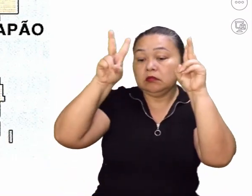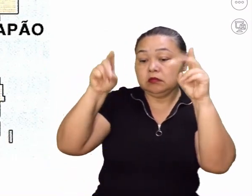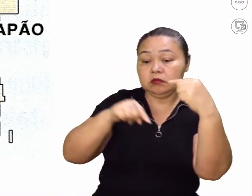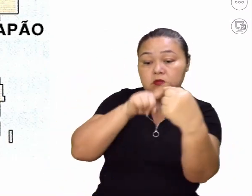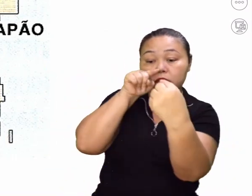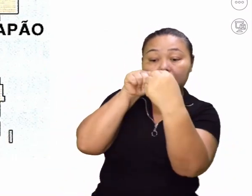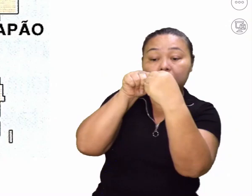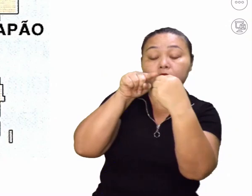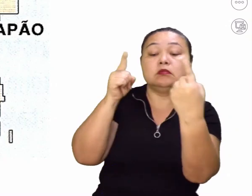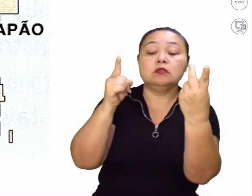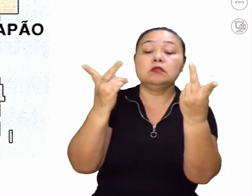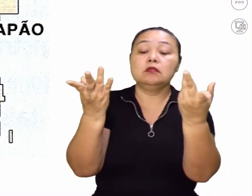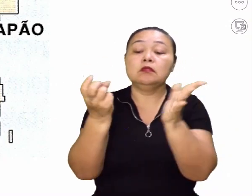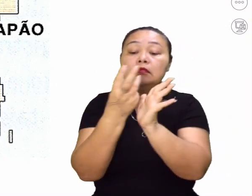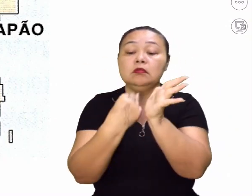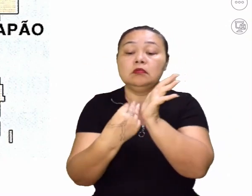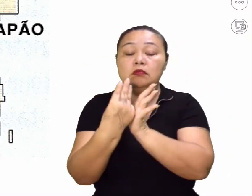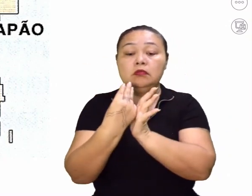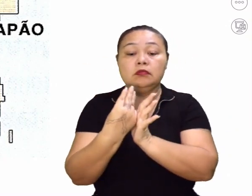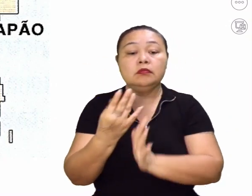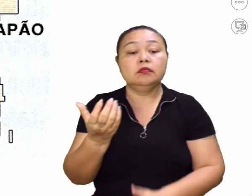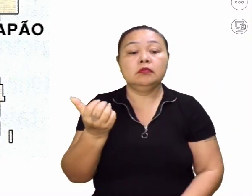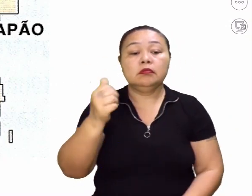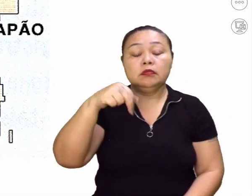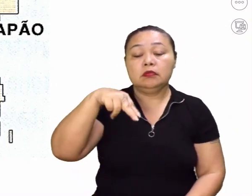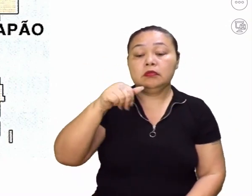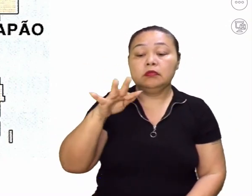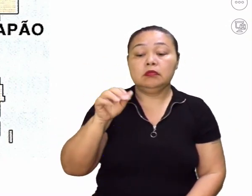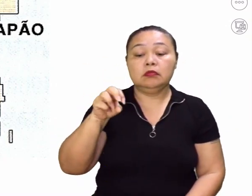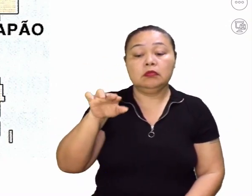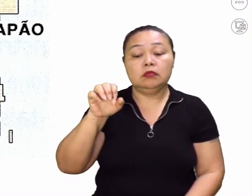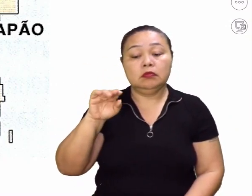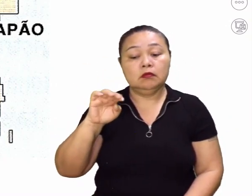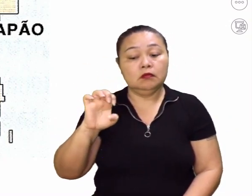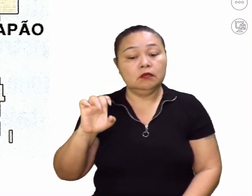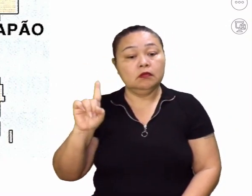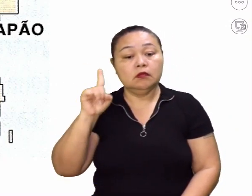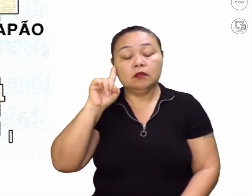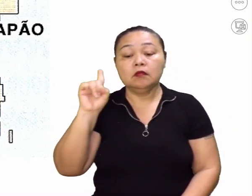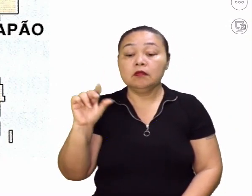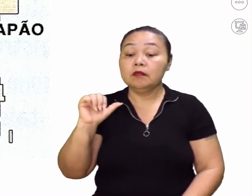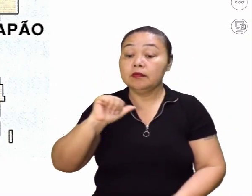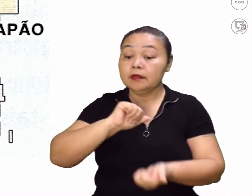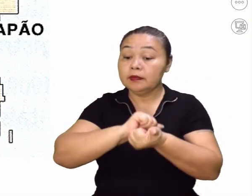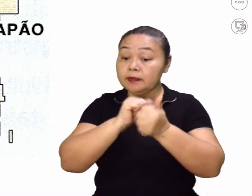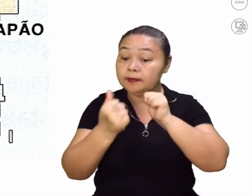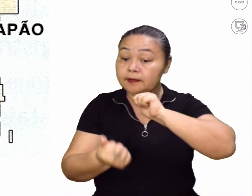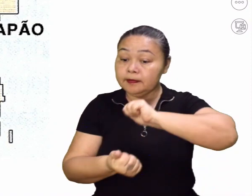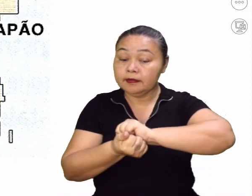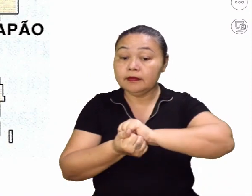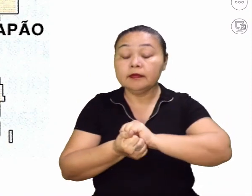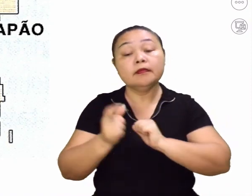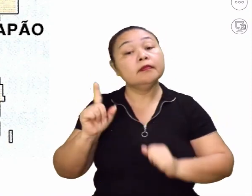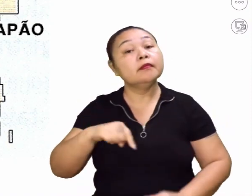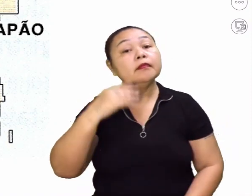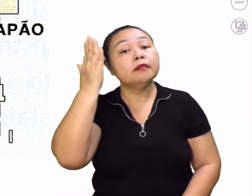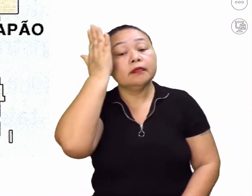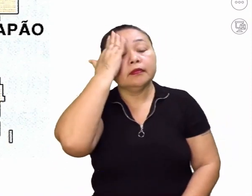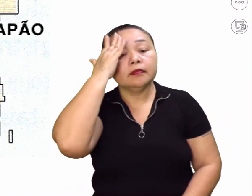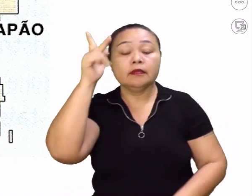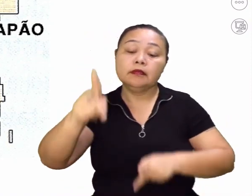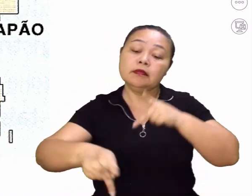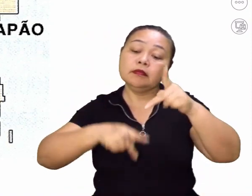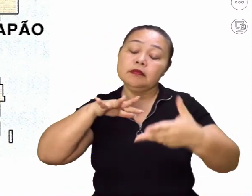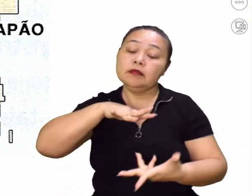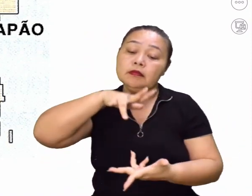Isso. Olha só, anamorfose. Então, ele mudou, esse mapa foi modificado para a gente entender a população